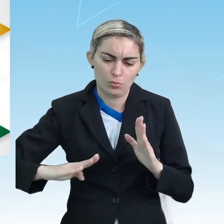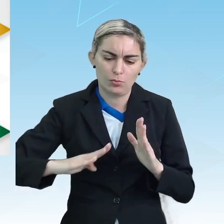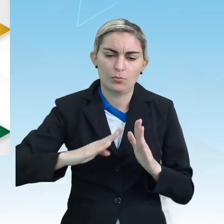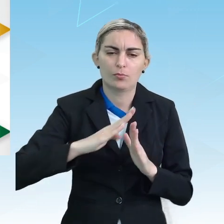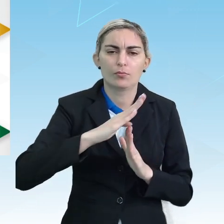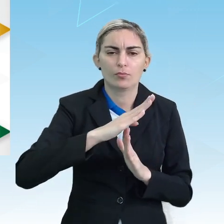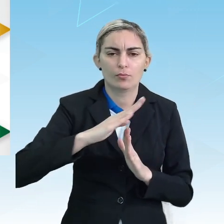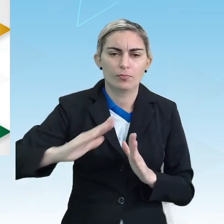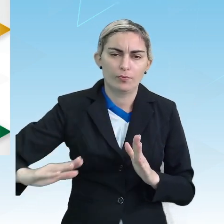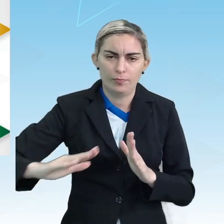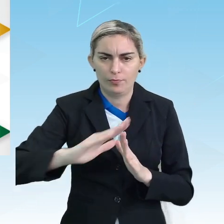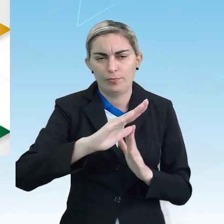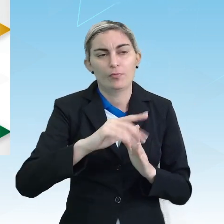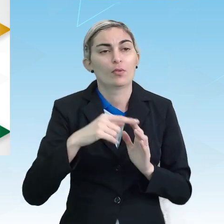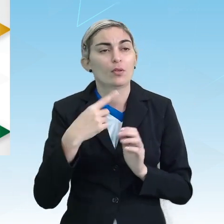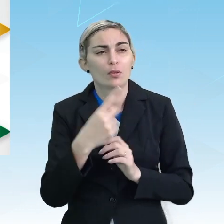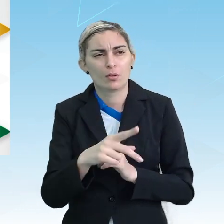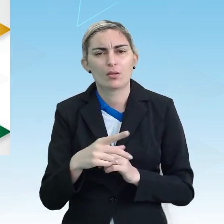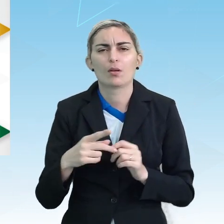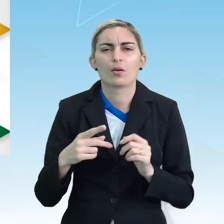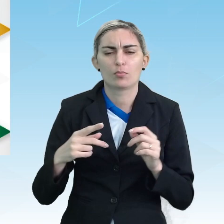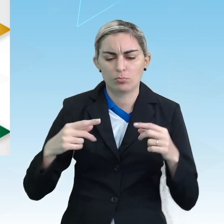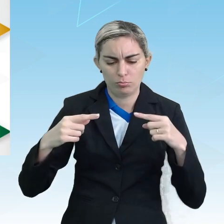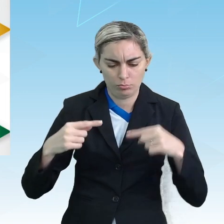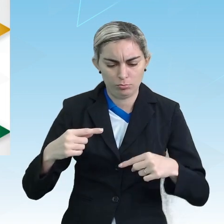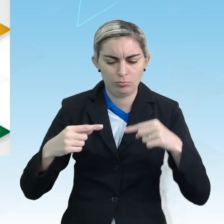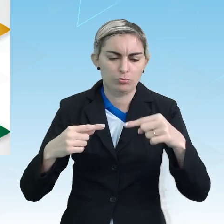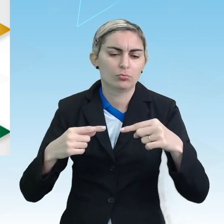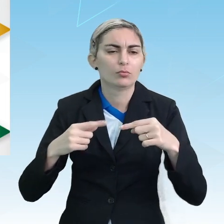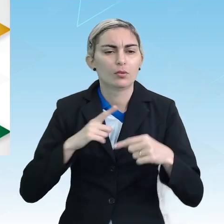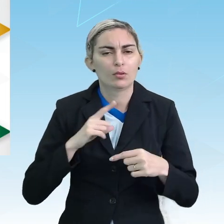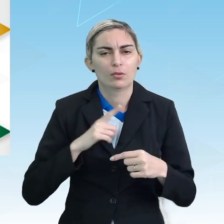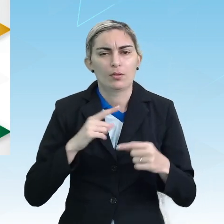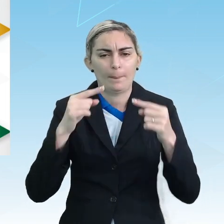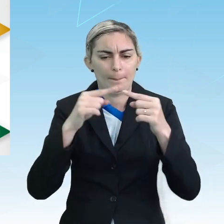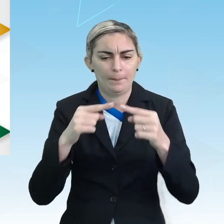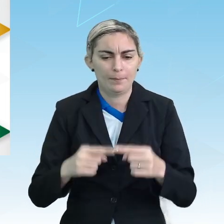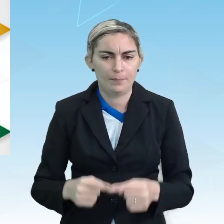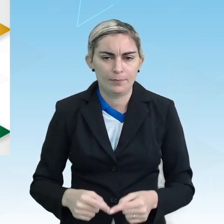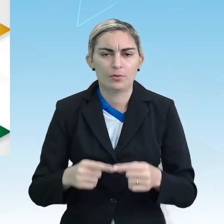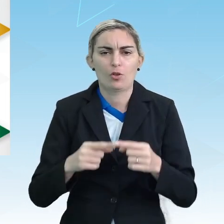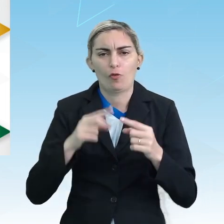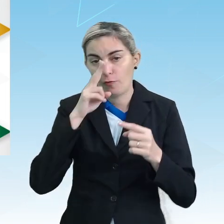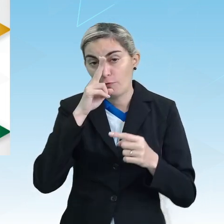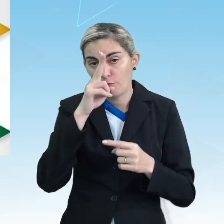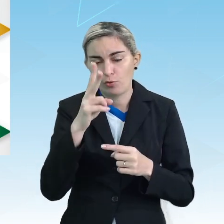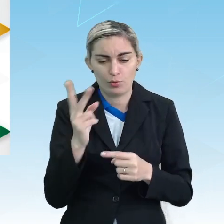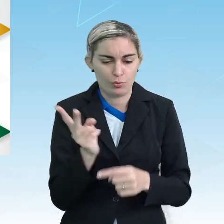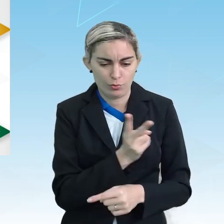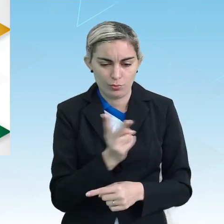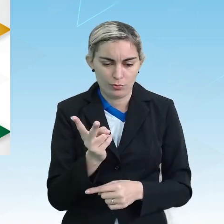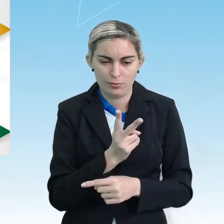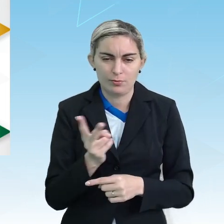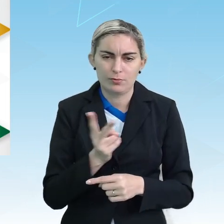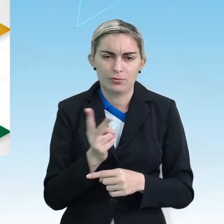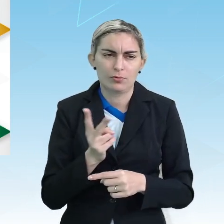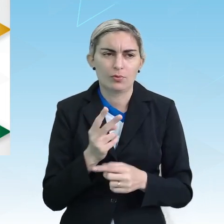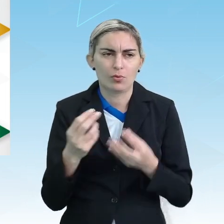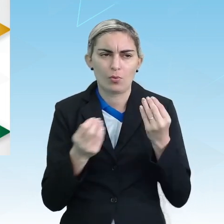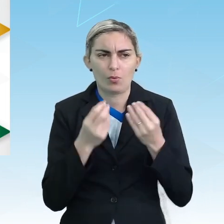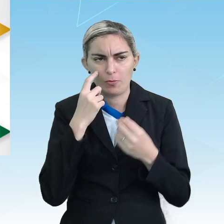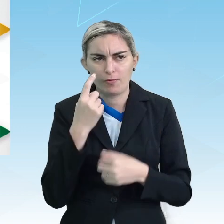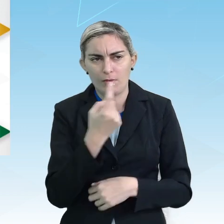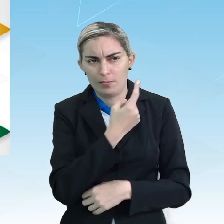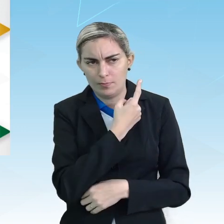vão estar ali superpostos e irão aplicar uma força nos dois lados, como os vemos aí